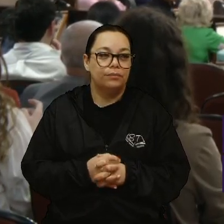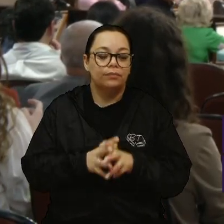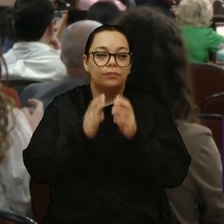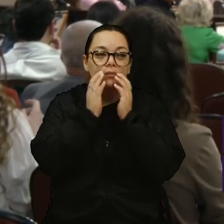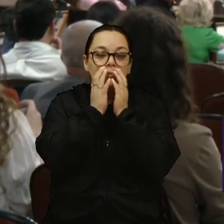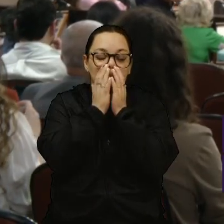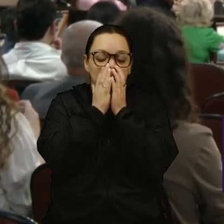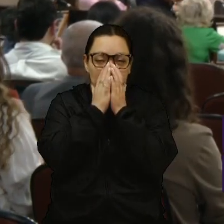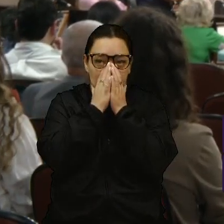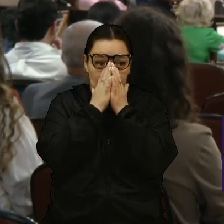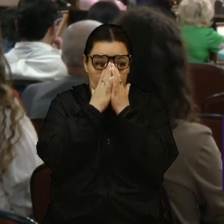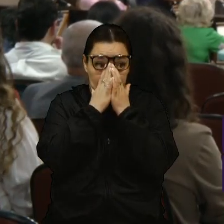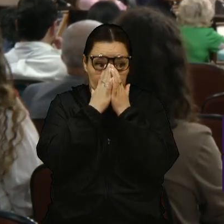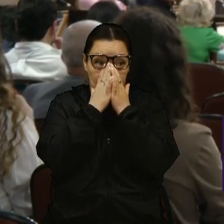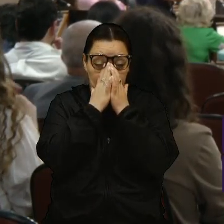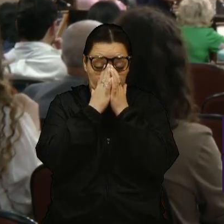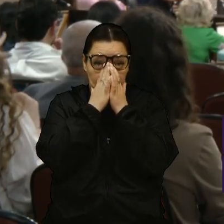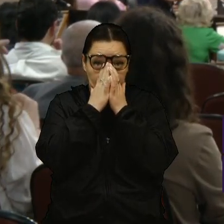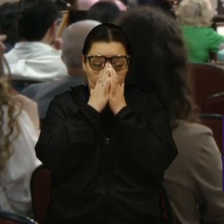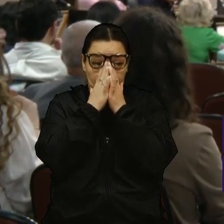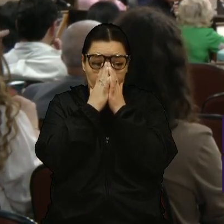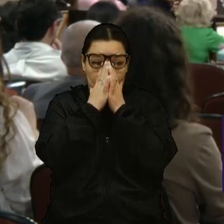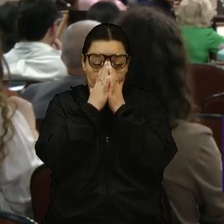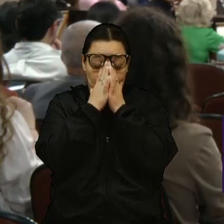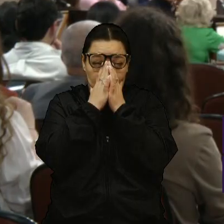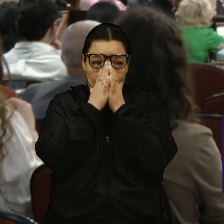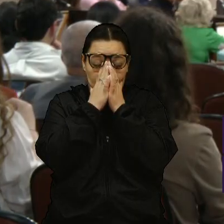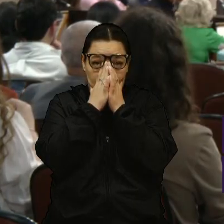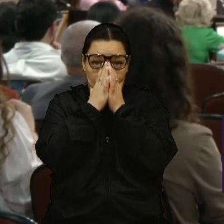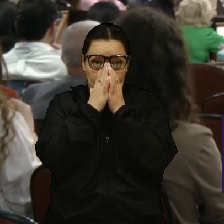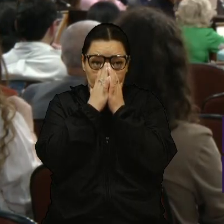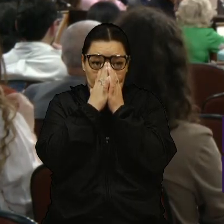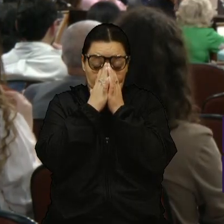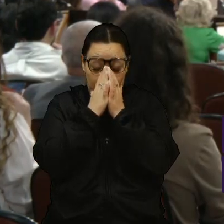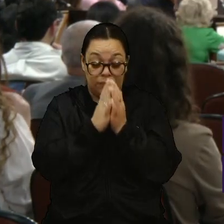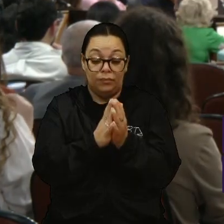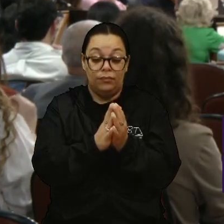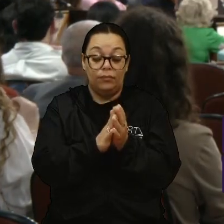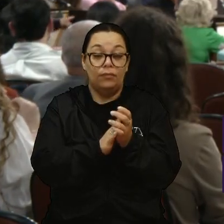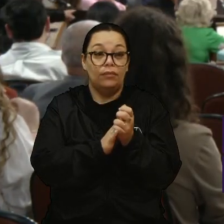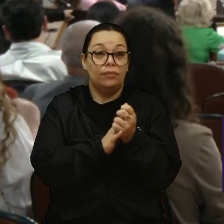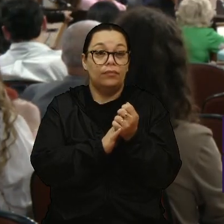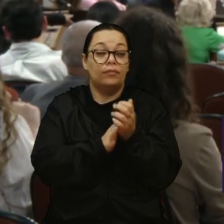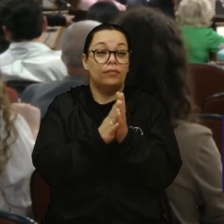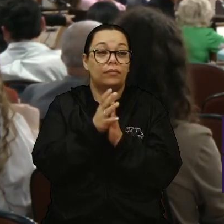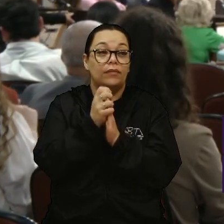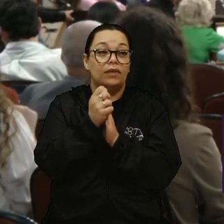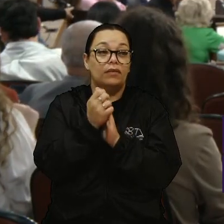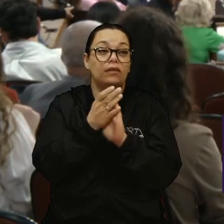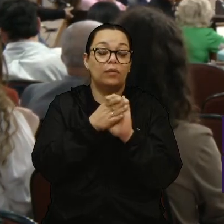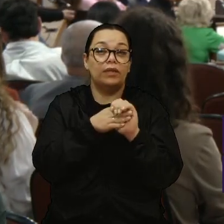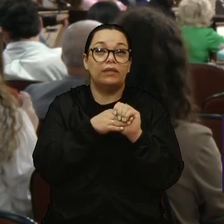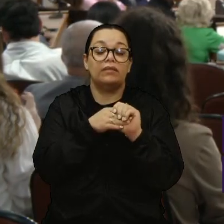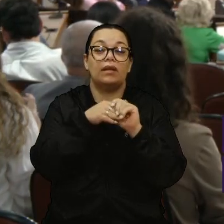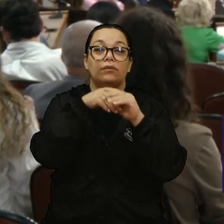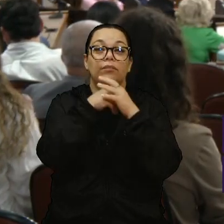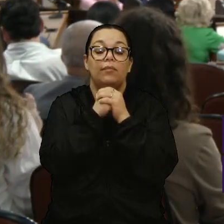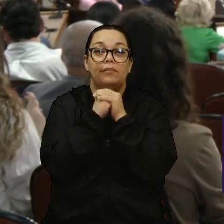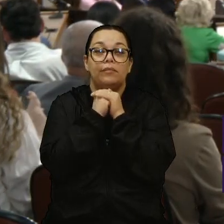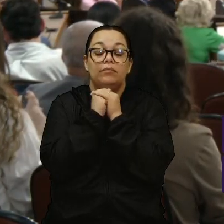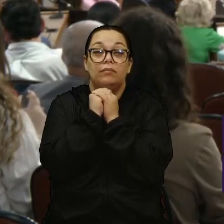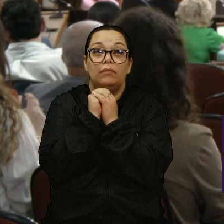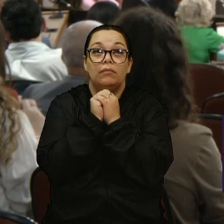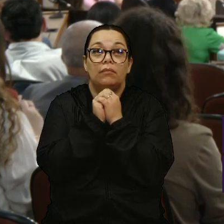canal 16 da NET. A partir de agora, você acompanha a sessão solene que entrega a medalha